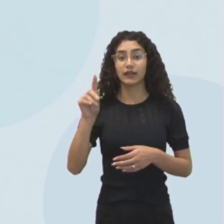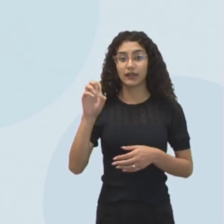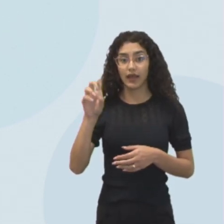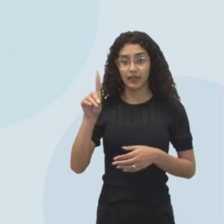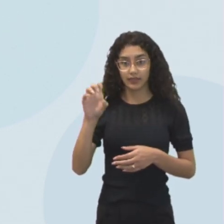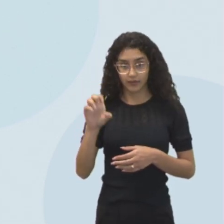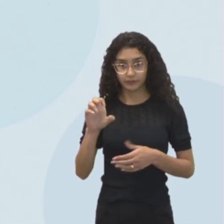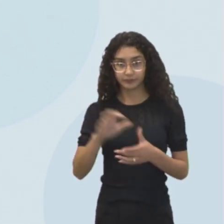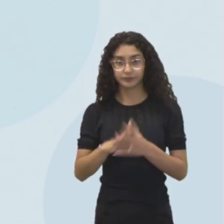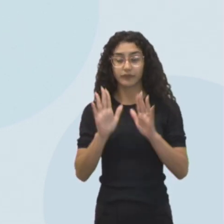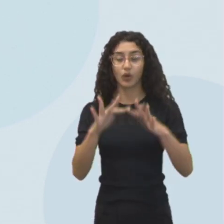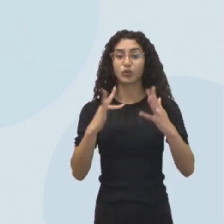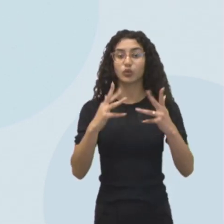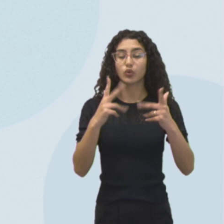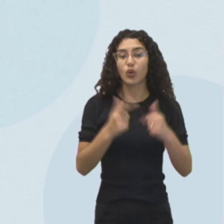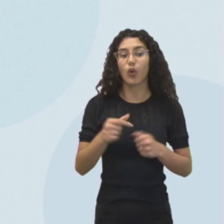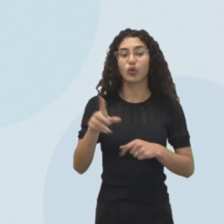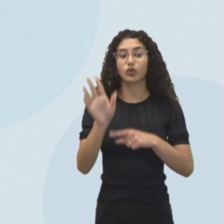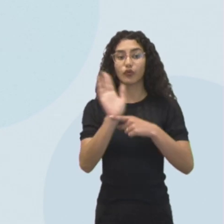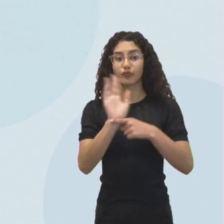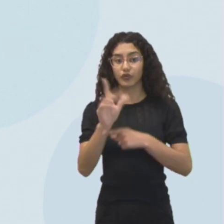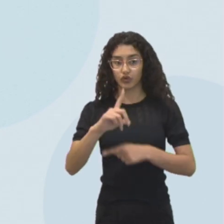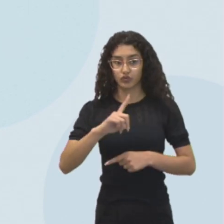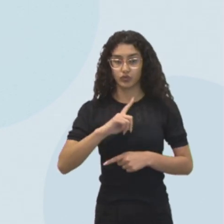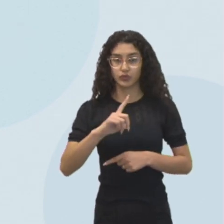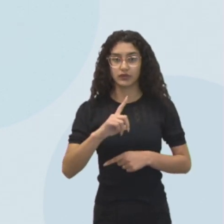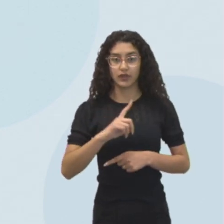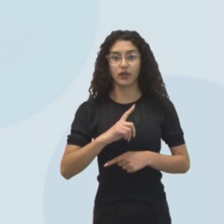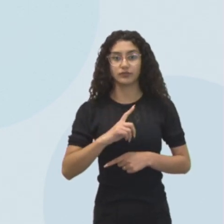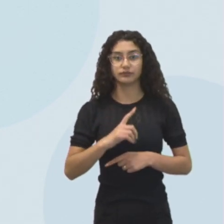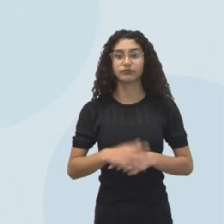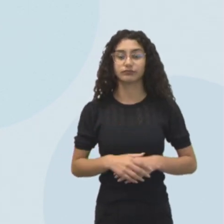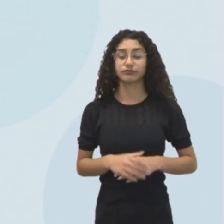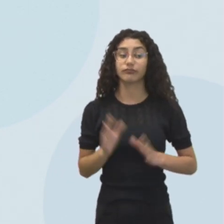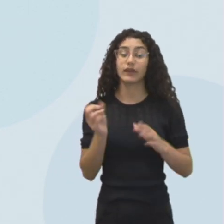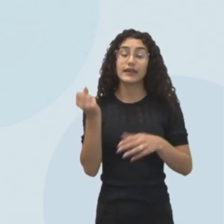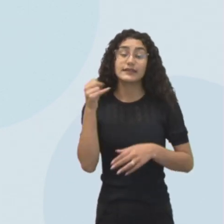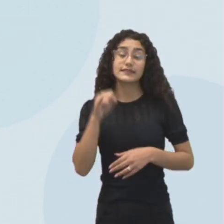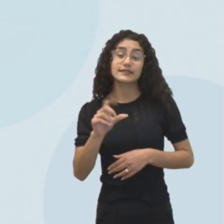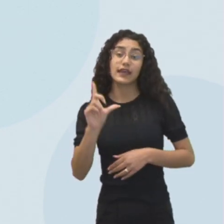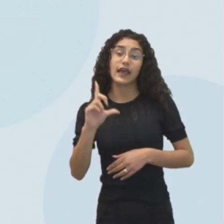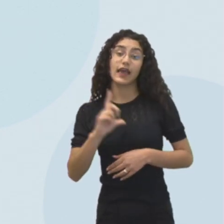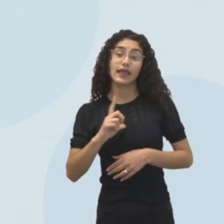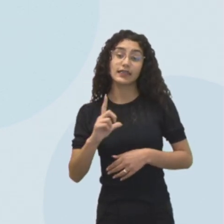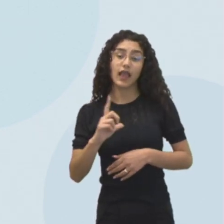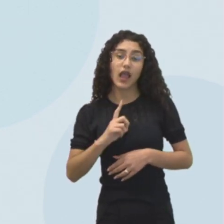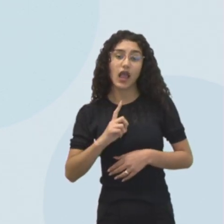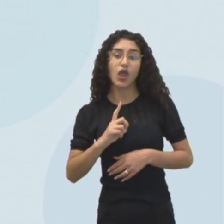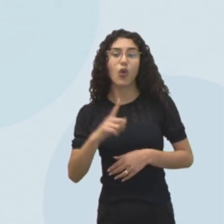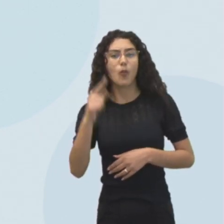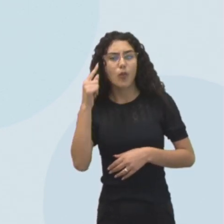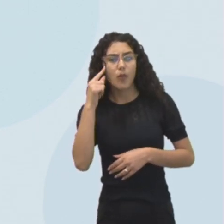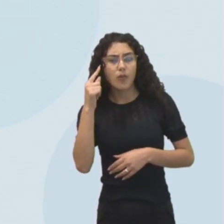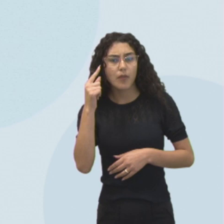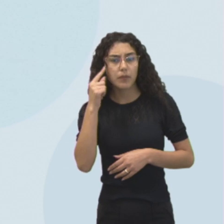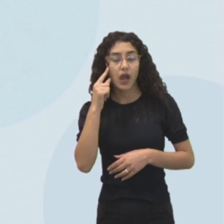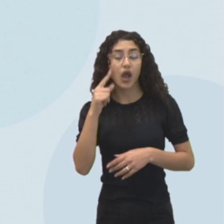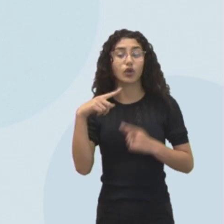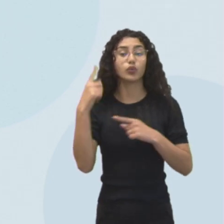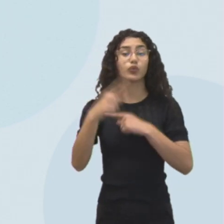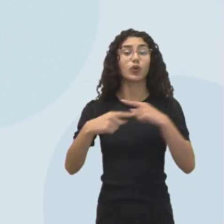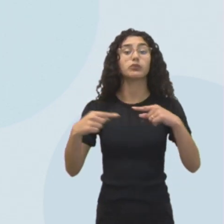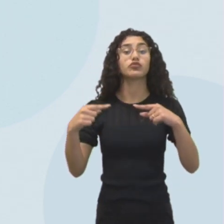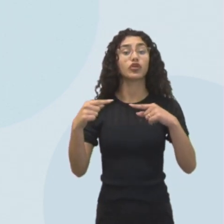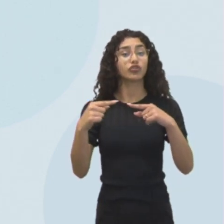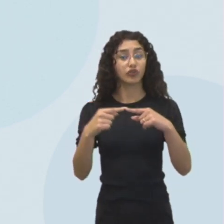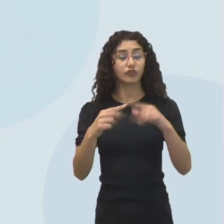né? Todo vídeo, ele possui essa intencionalidade. Se ele vai uma noção e uma subjetividade que